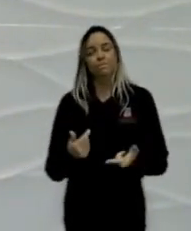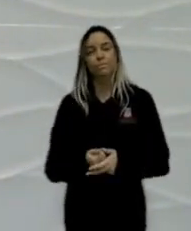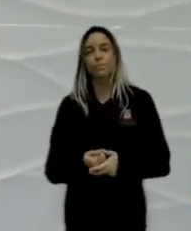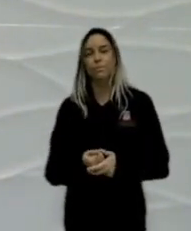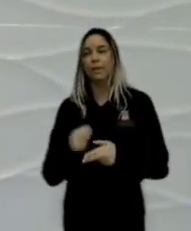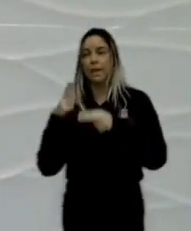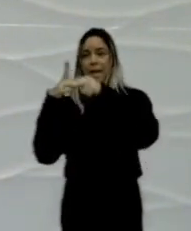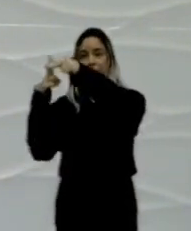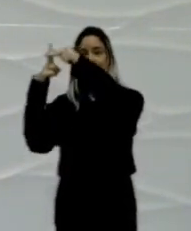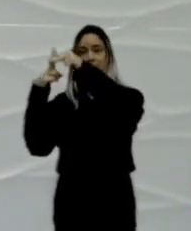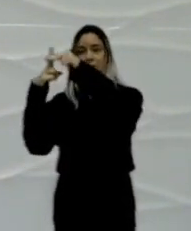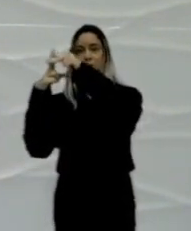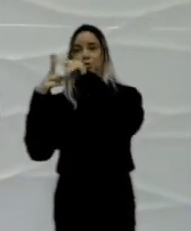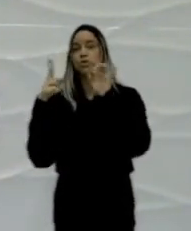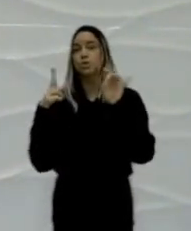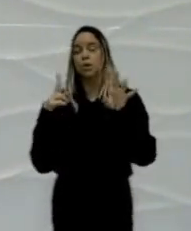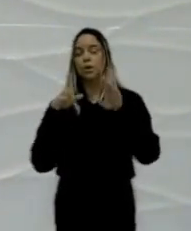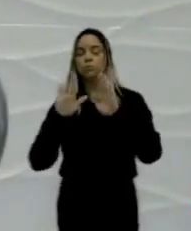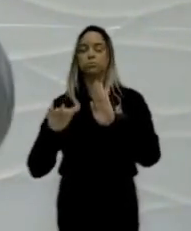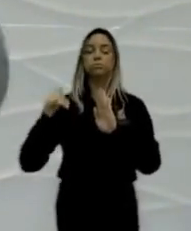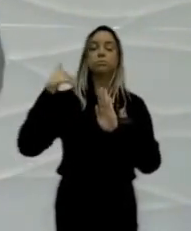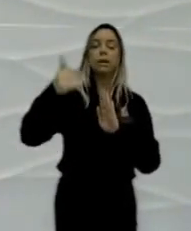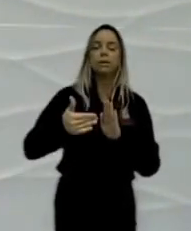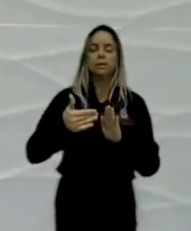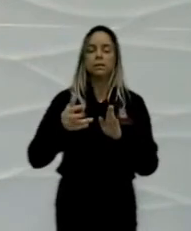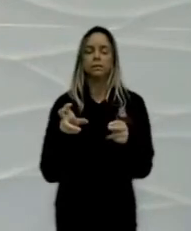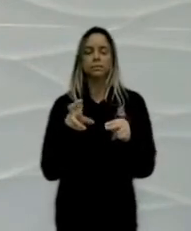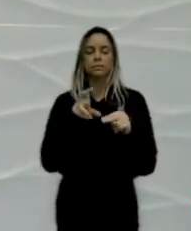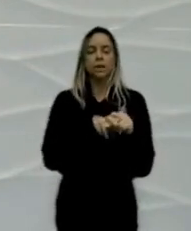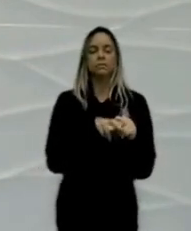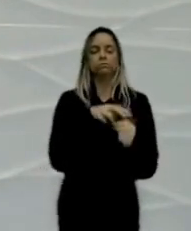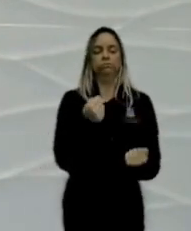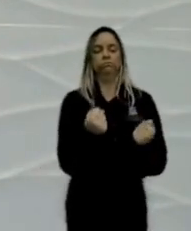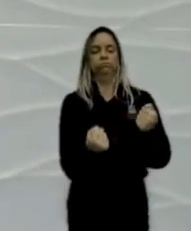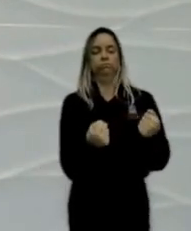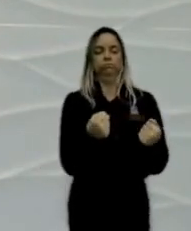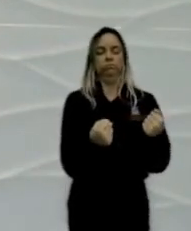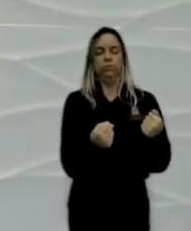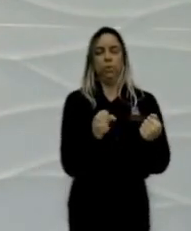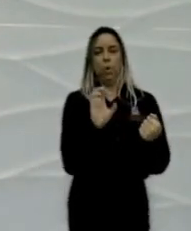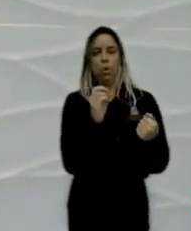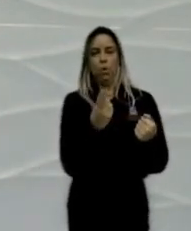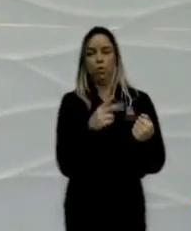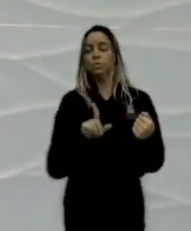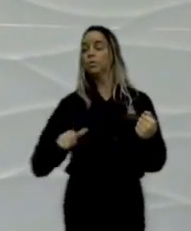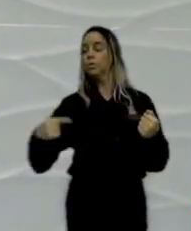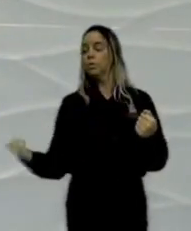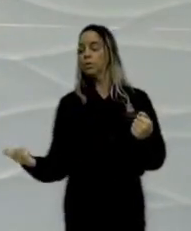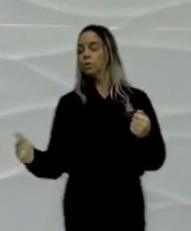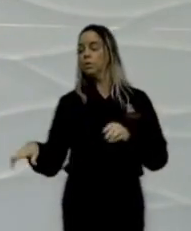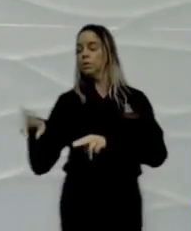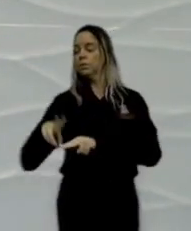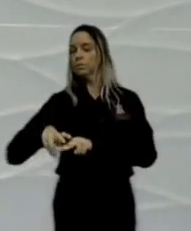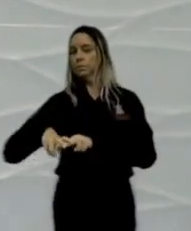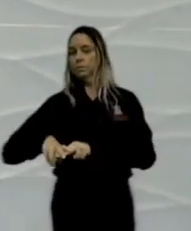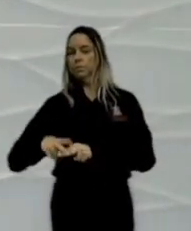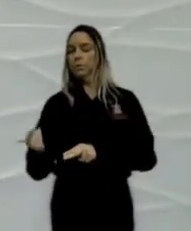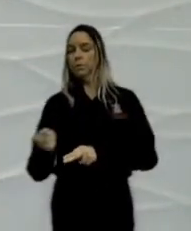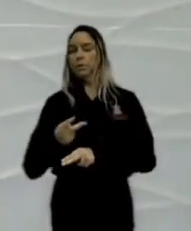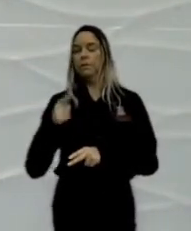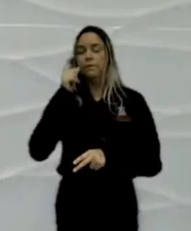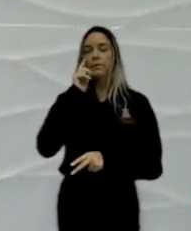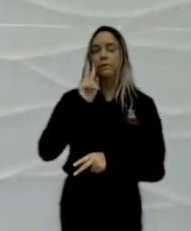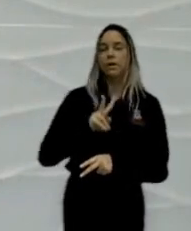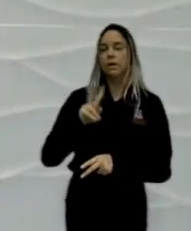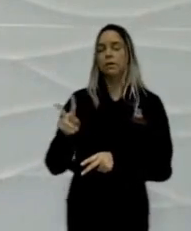Câmara ela só consegue pegar quem está na frente, ela não pega internamente. Então, assim, é só. Eu vou ficar devendo